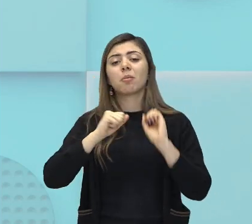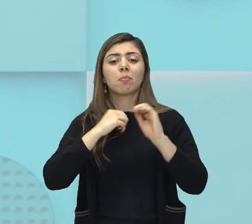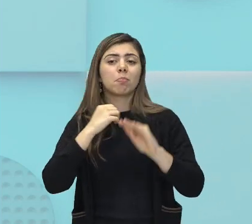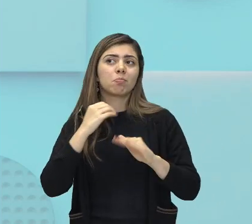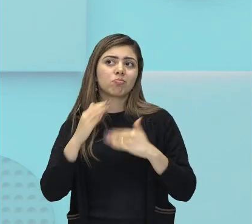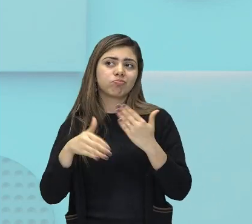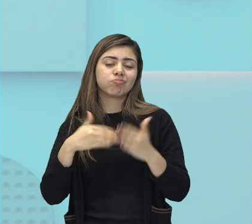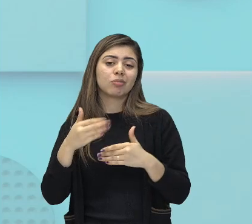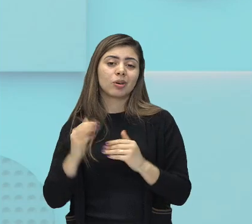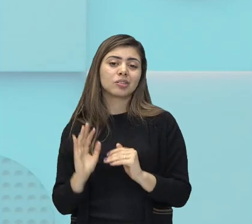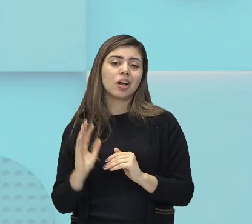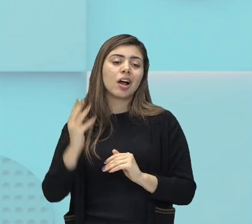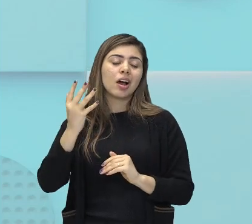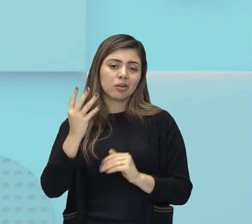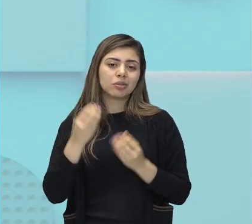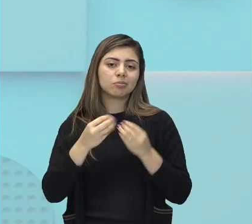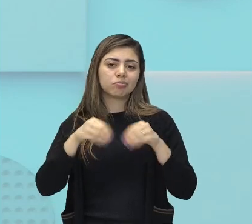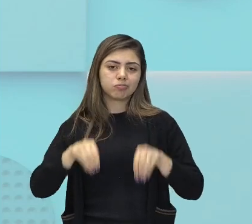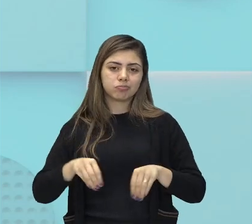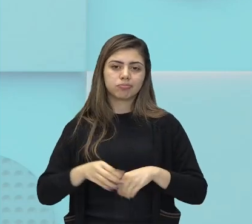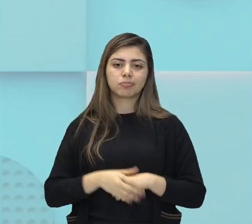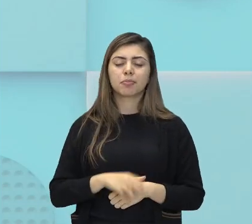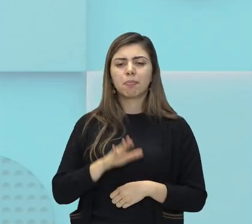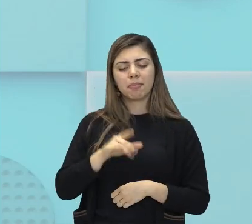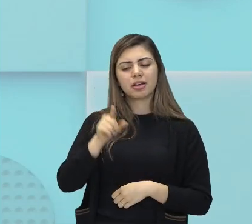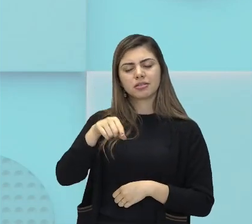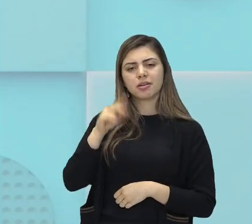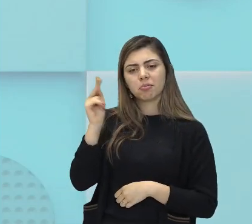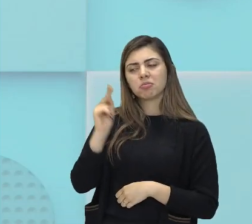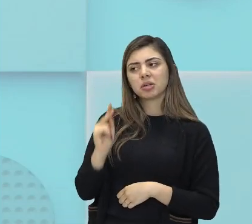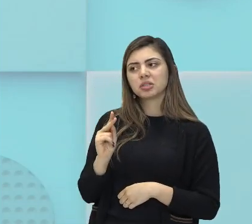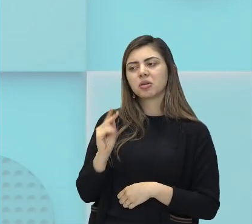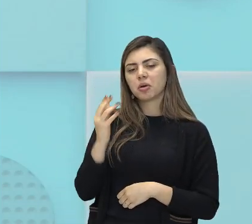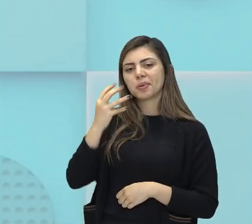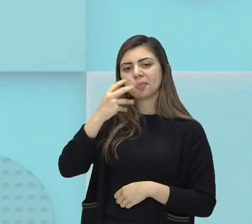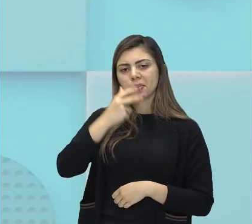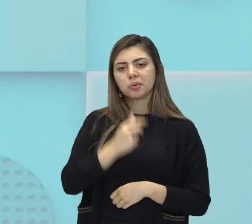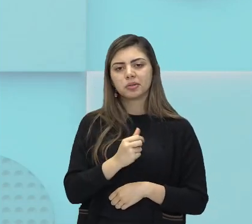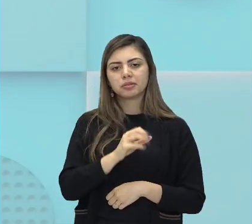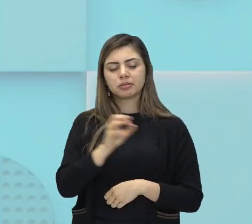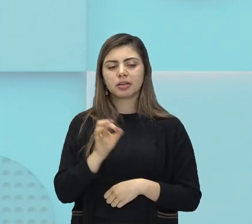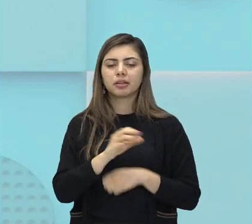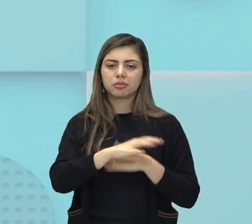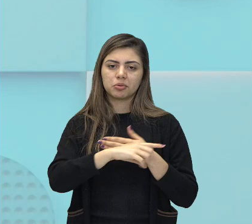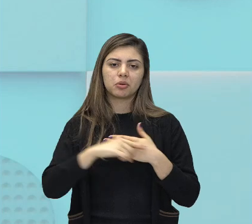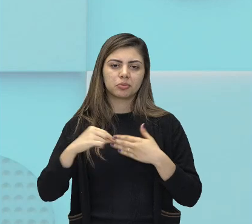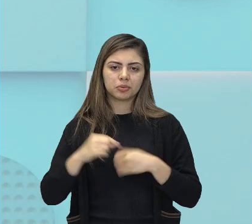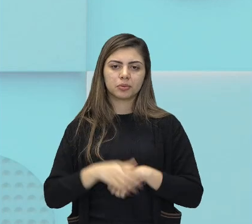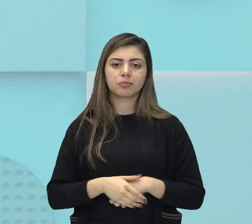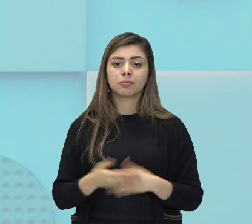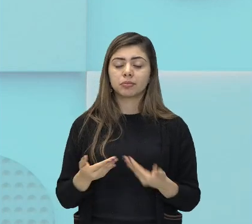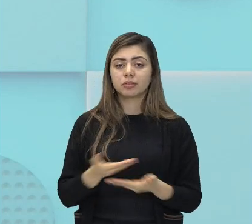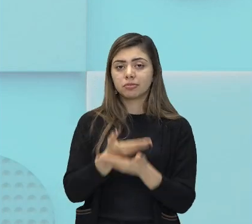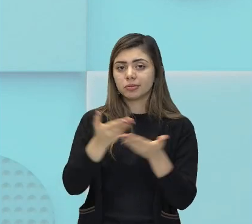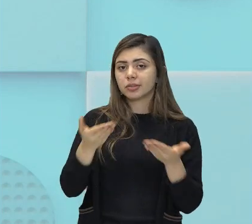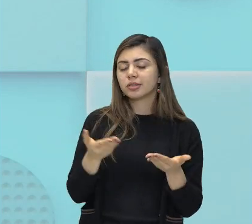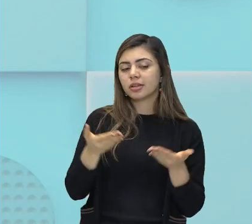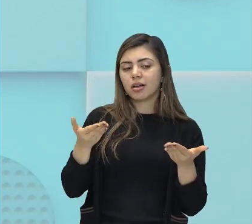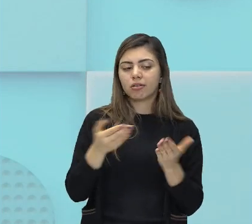podem não ser muito favoráveis. Mas um conto muito bonito do nosso querido Guimarães Rosa. Eu espero que vocês tenham